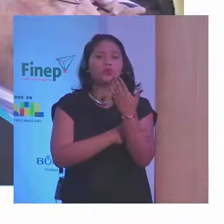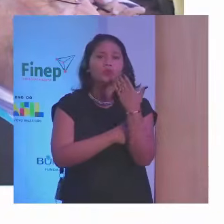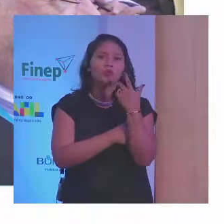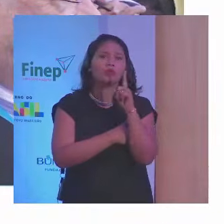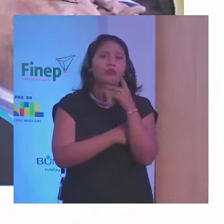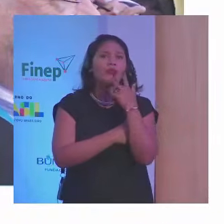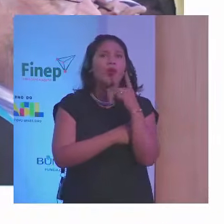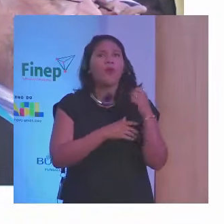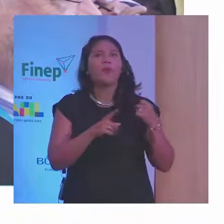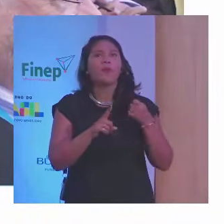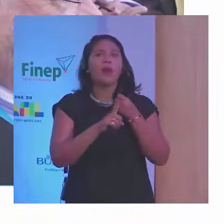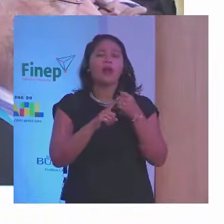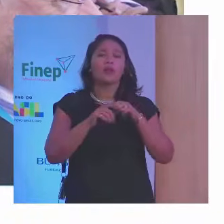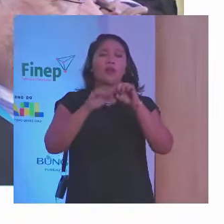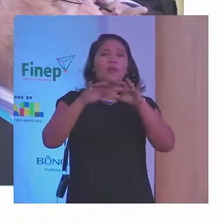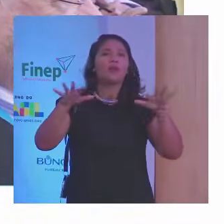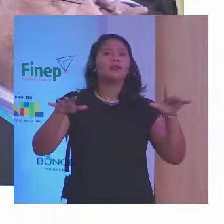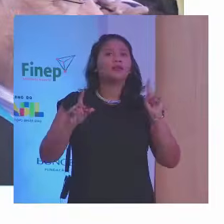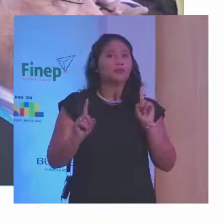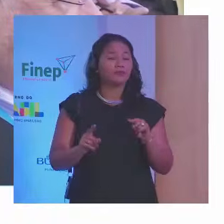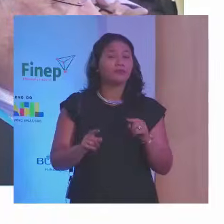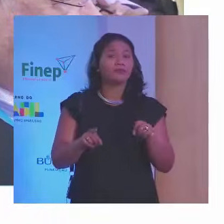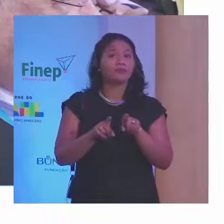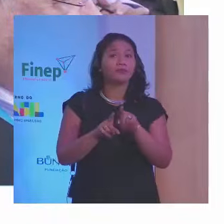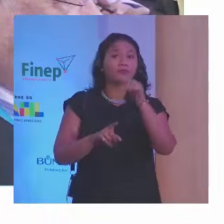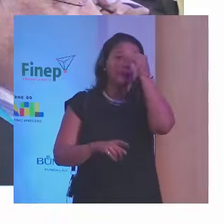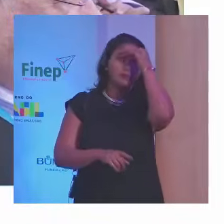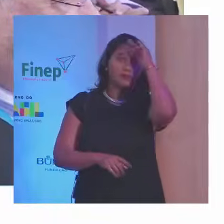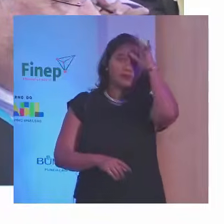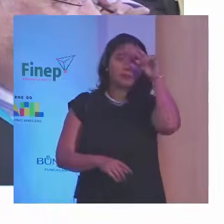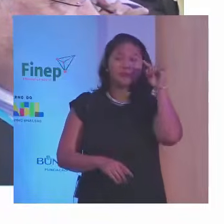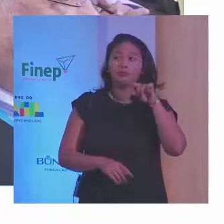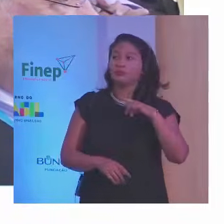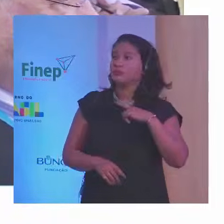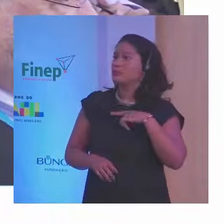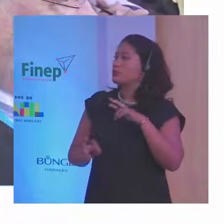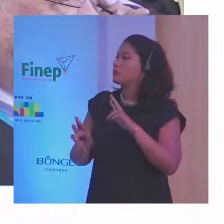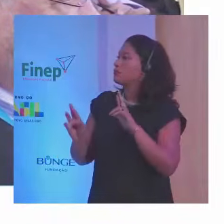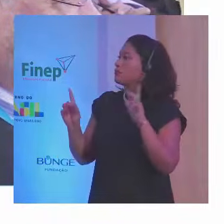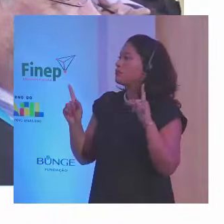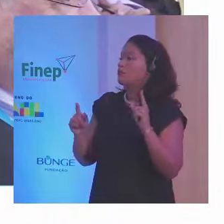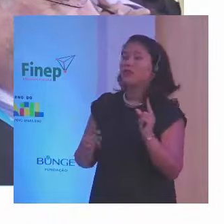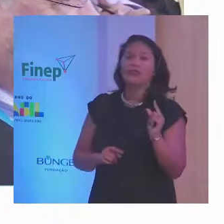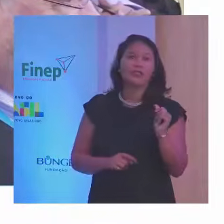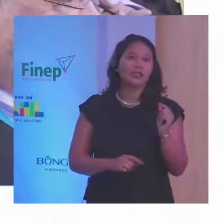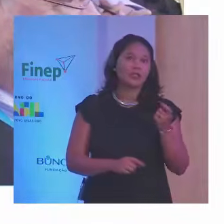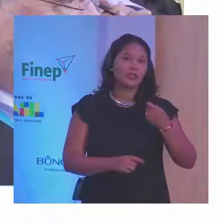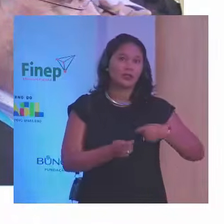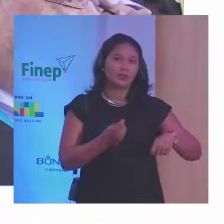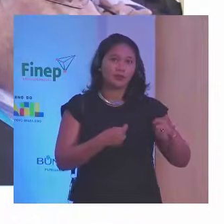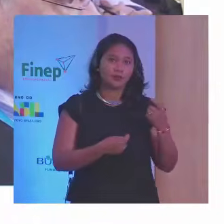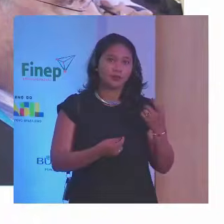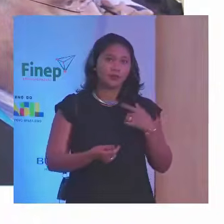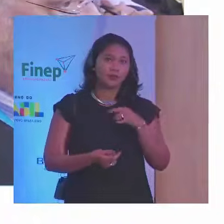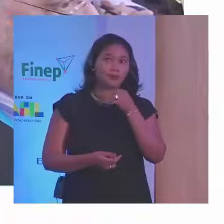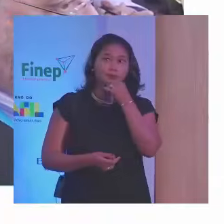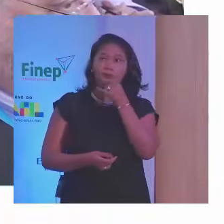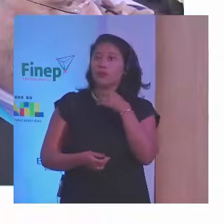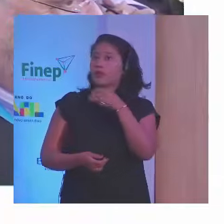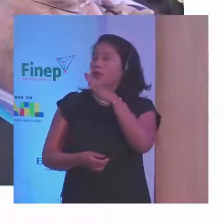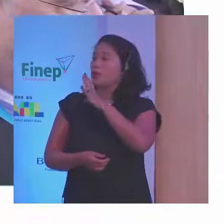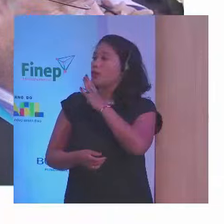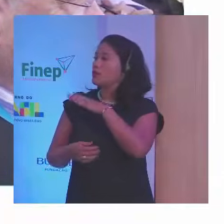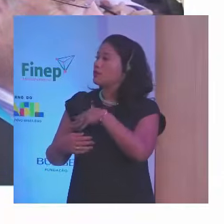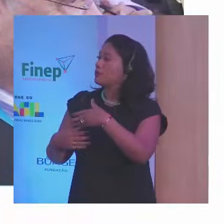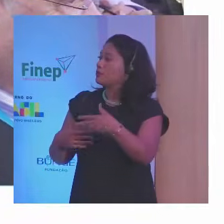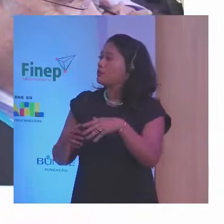o impacto na mancha e tudo isso. Então, o conhecimento é diferente do financeiro, né? Tipo, você vai conhecer, mas você não